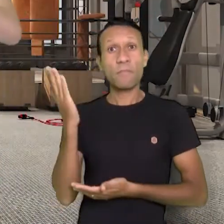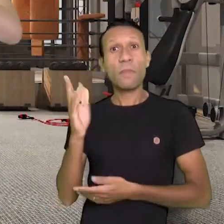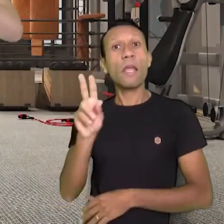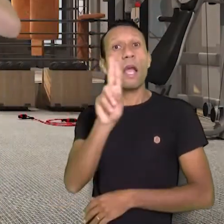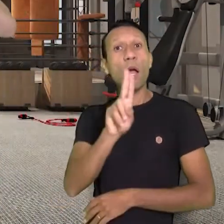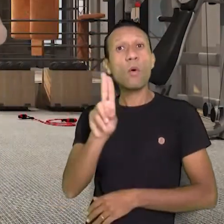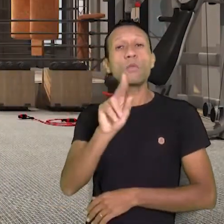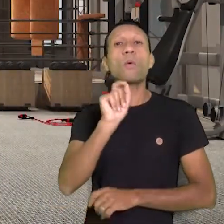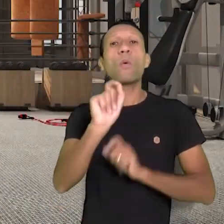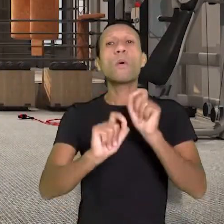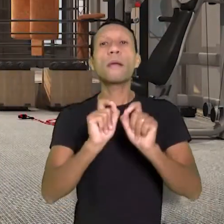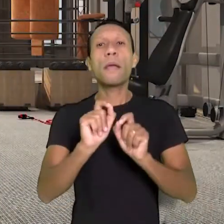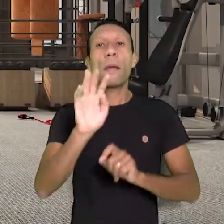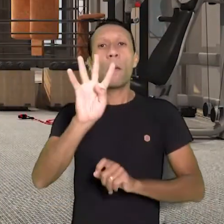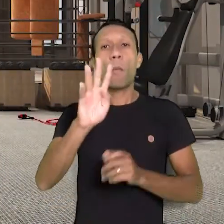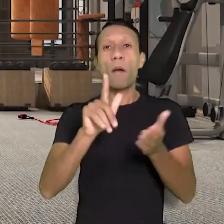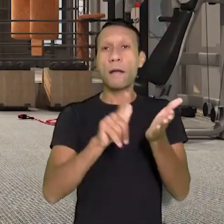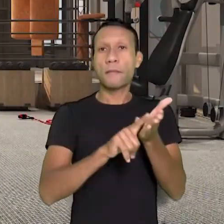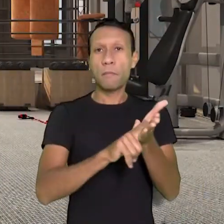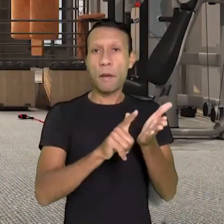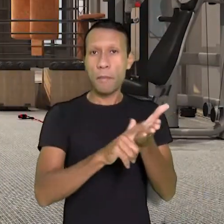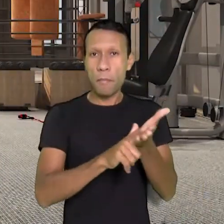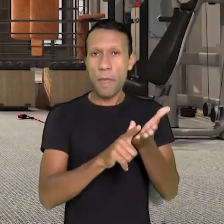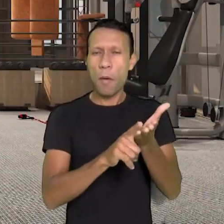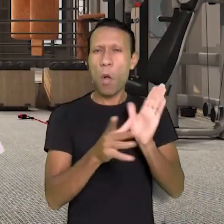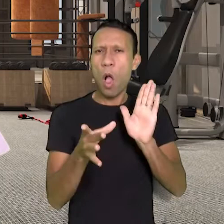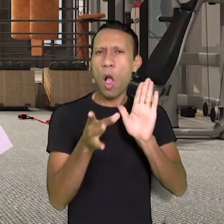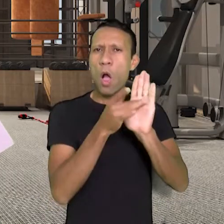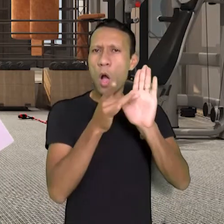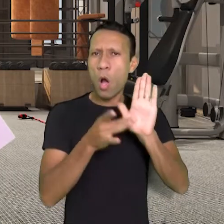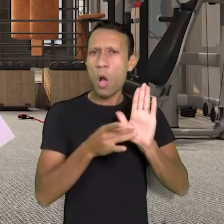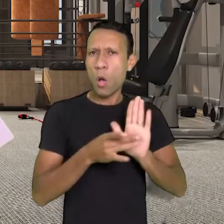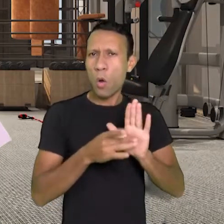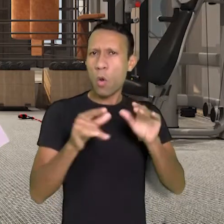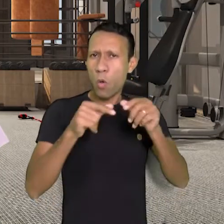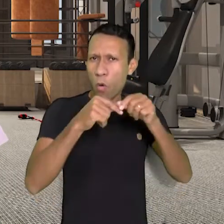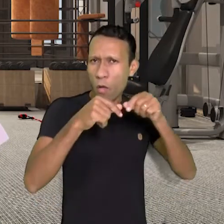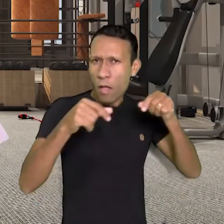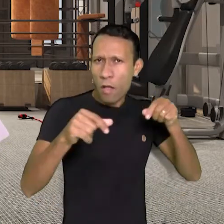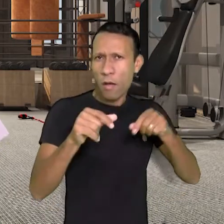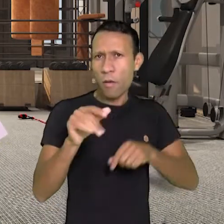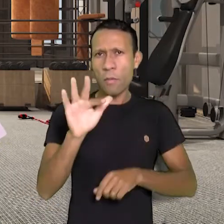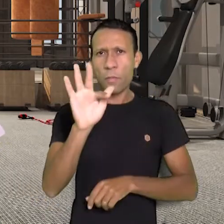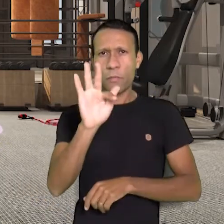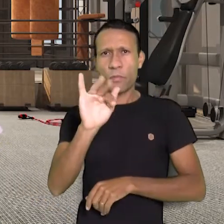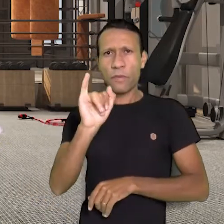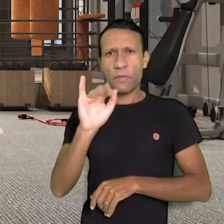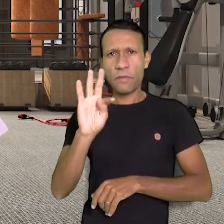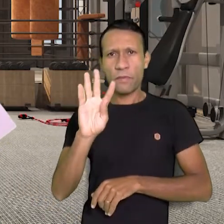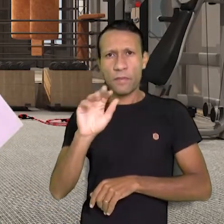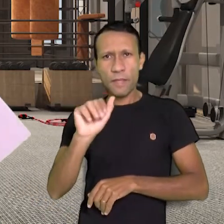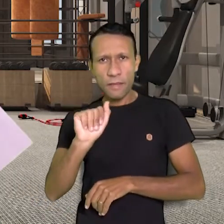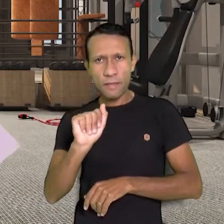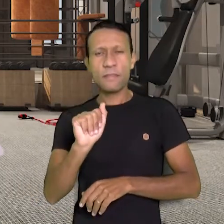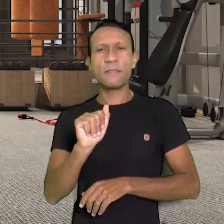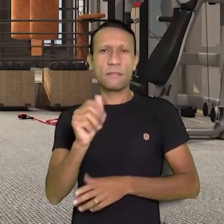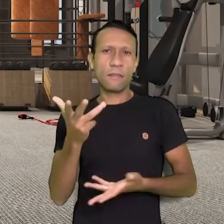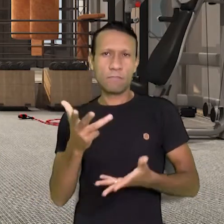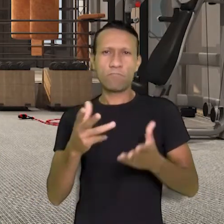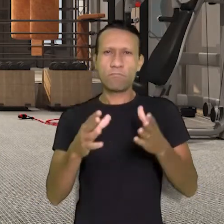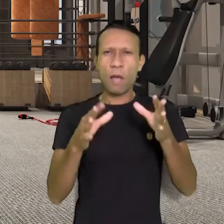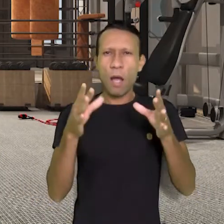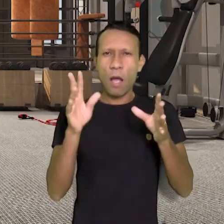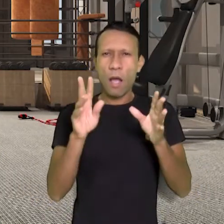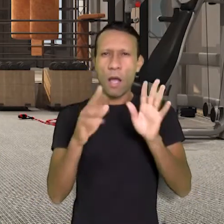ela utilizou quatro folhas de ofício aqui ó colocou com fita certo aqui ó tudo